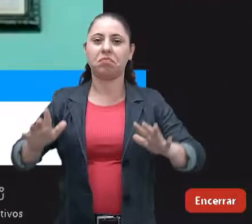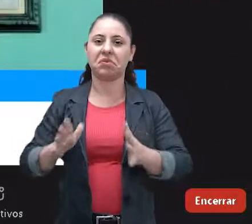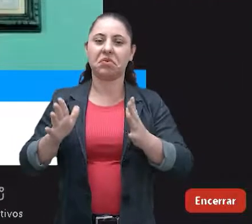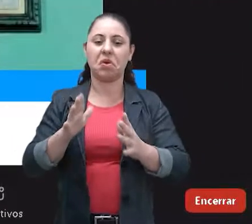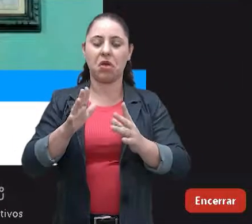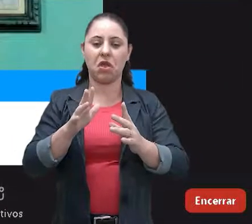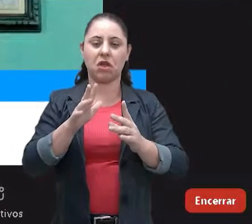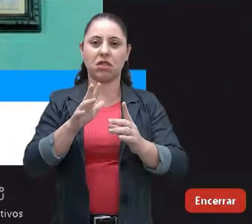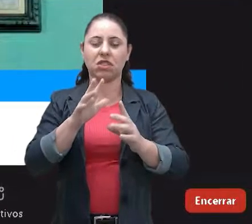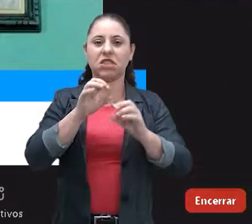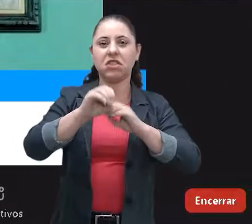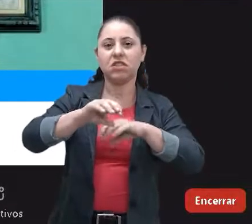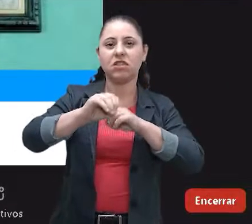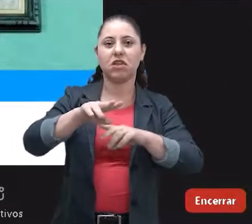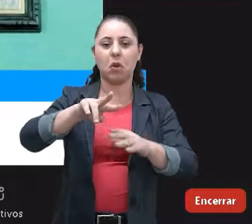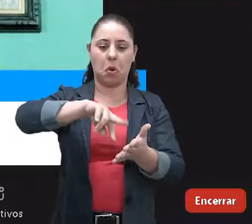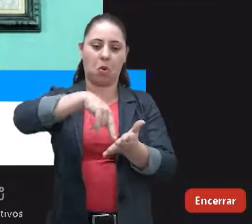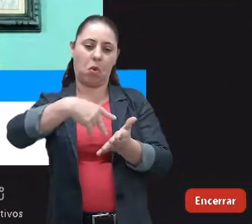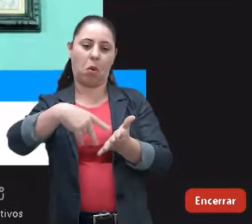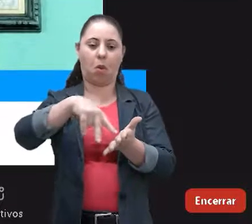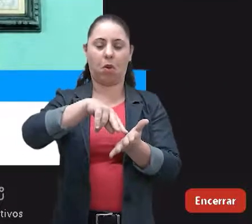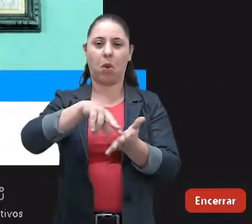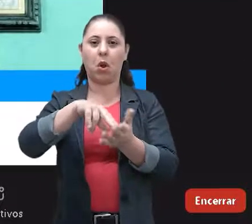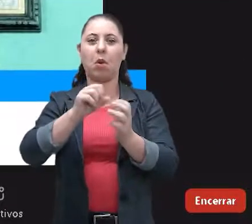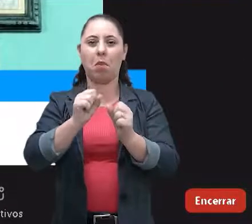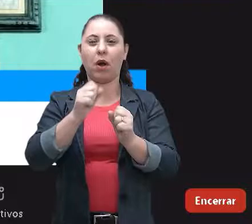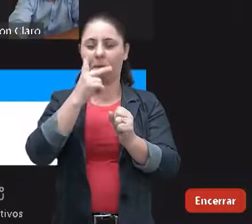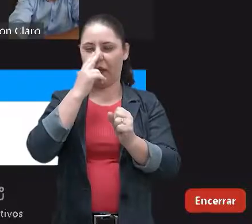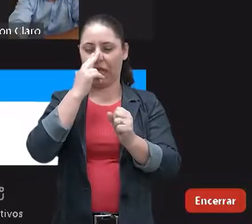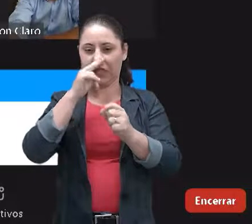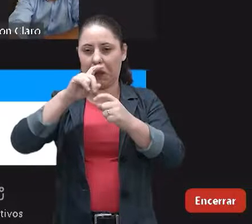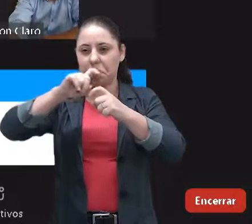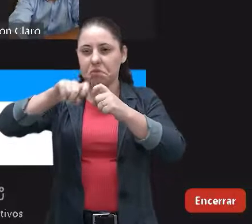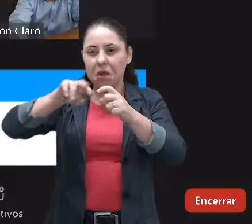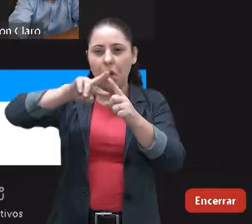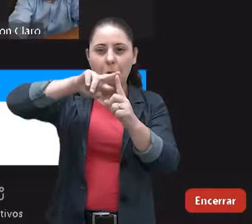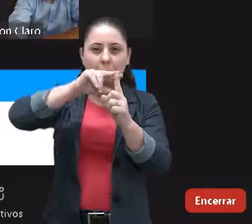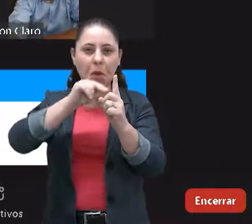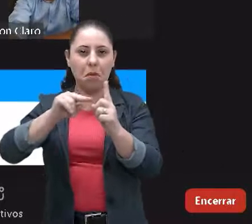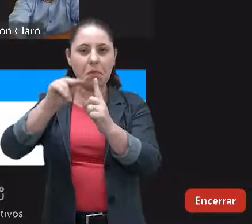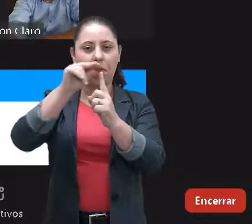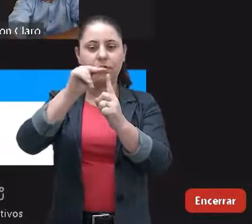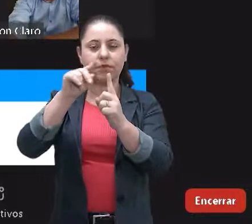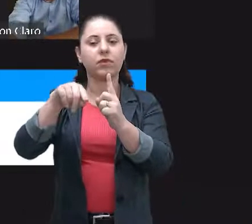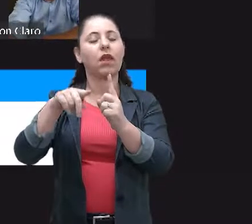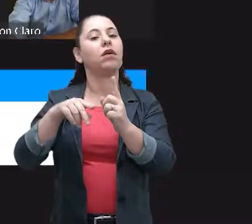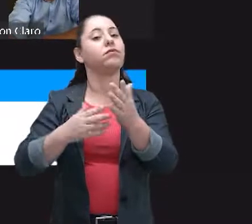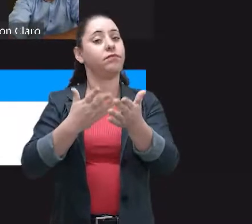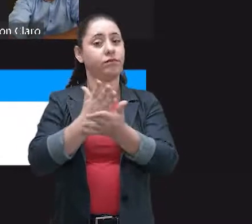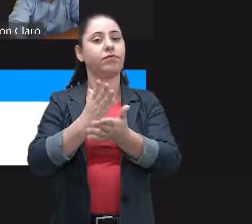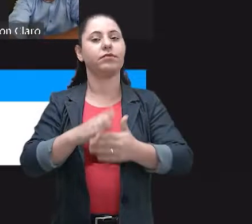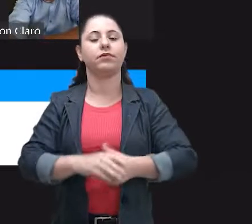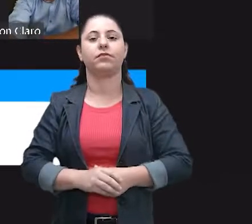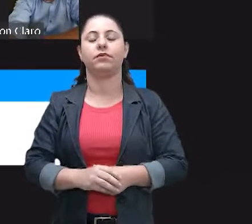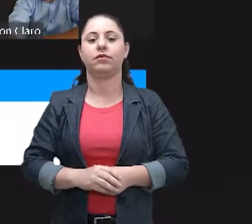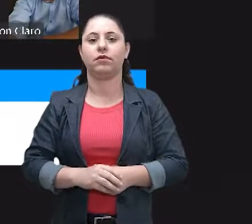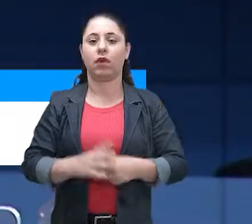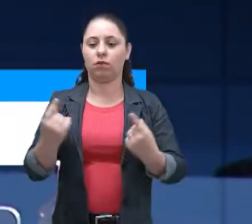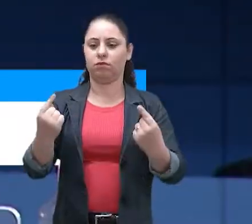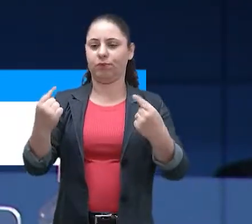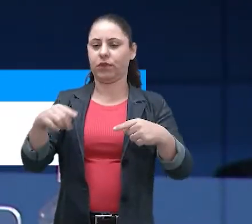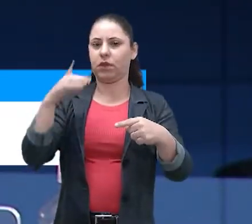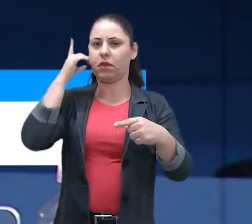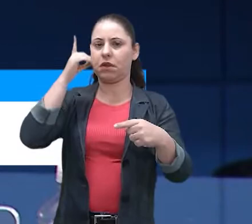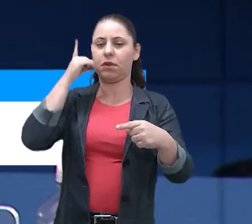veda a promoção e ensino de danças, cujos conteúdos ou movimentos sujeitem crianças e adolescentes à exposição sexual, foi aprovado.